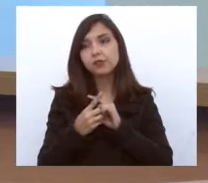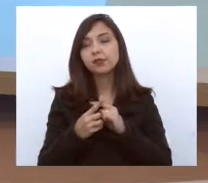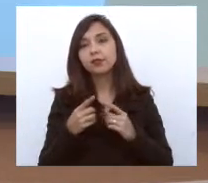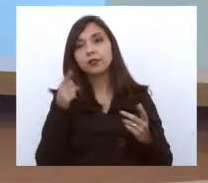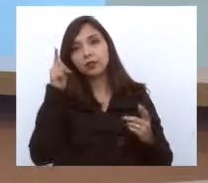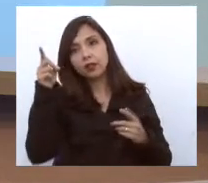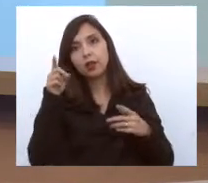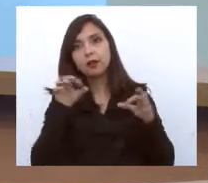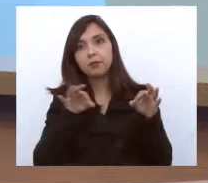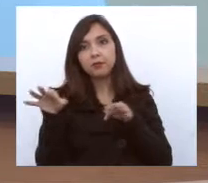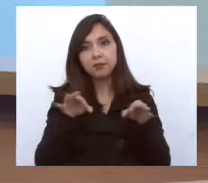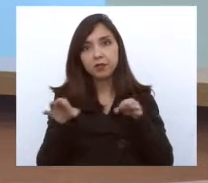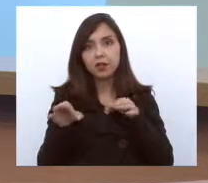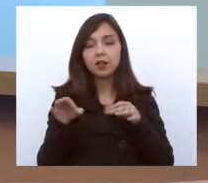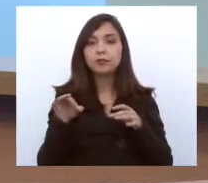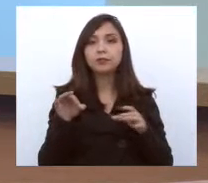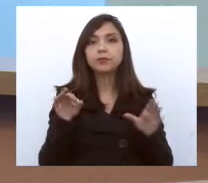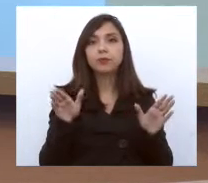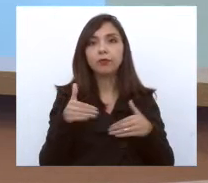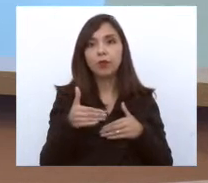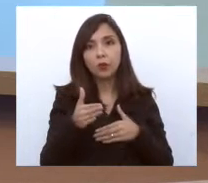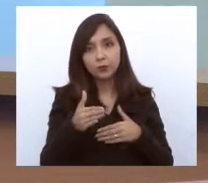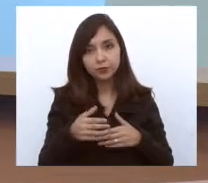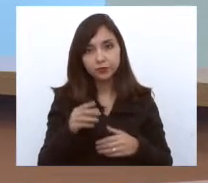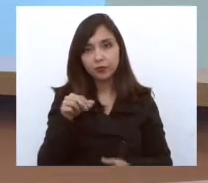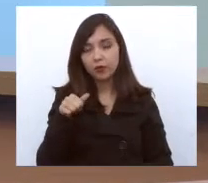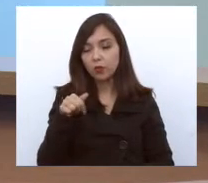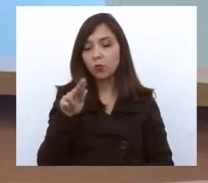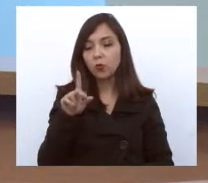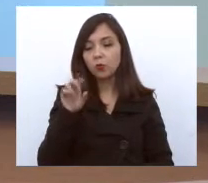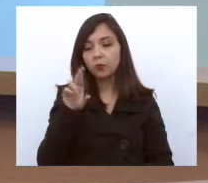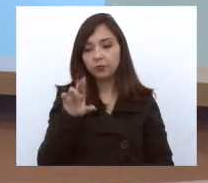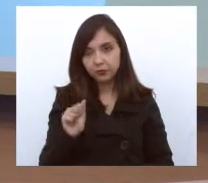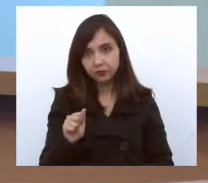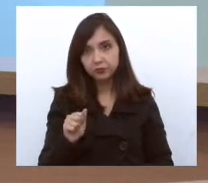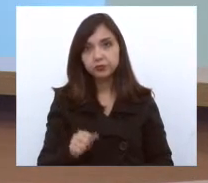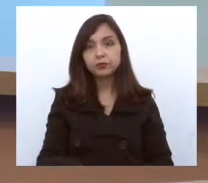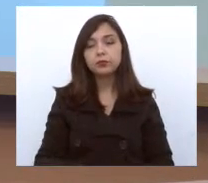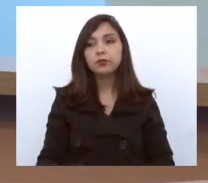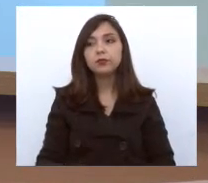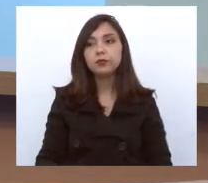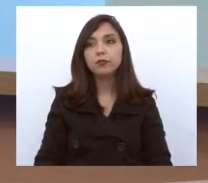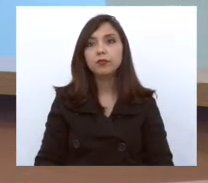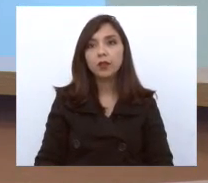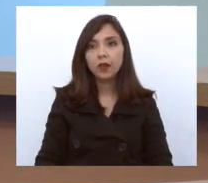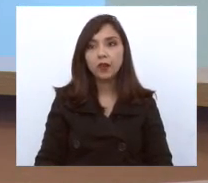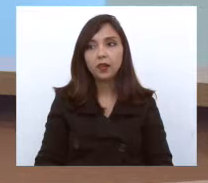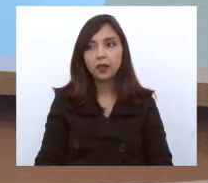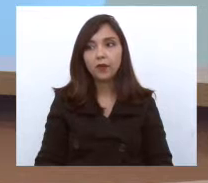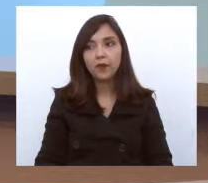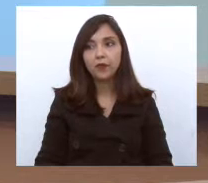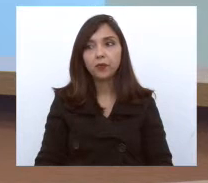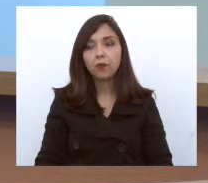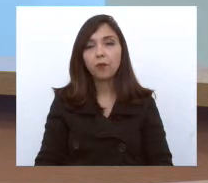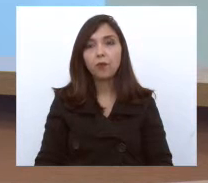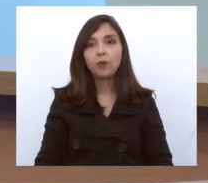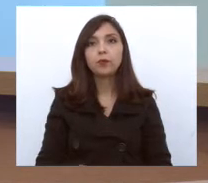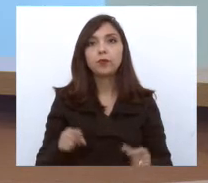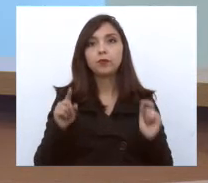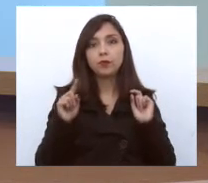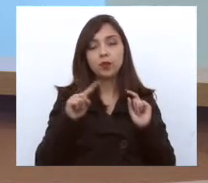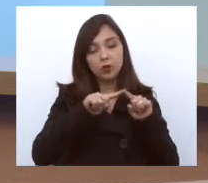da quadra lá do Jardim Testai, pedi lá que fosse reformada a quadra. A quadra